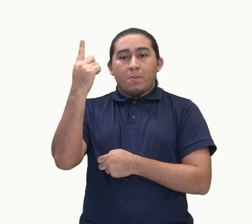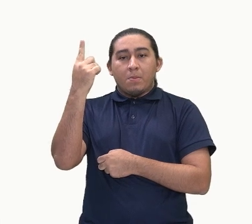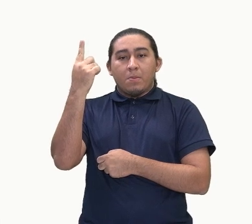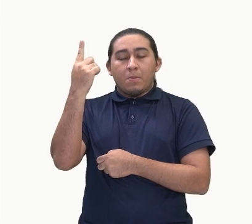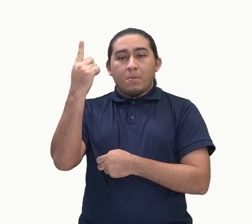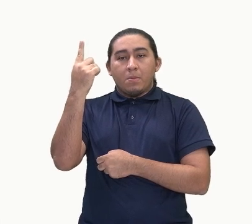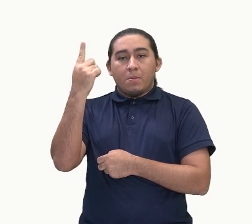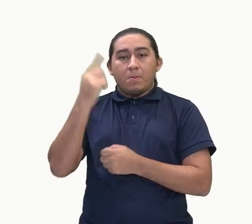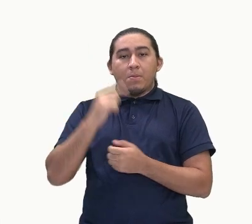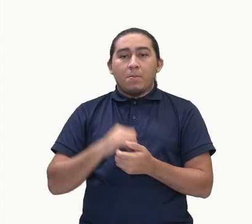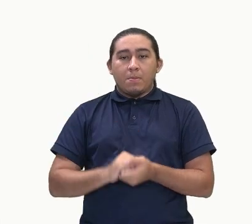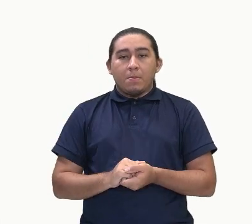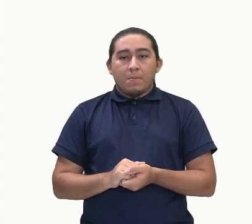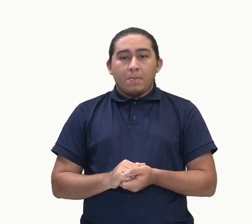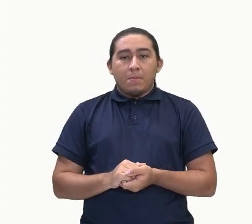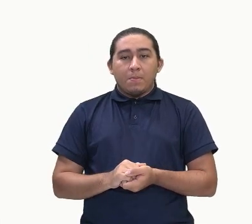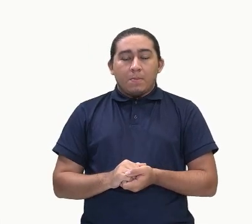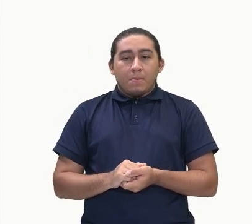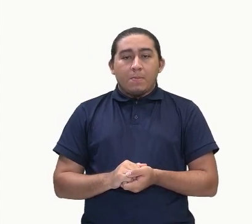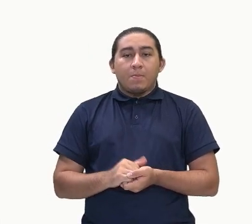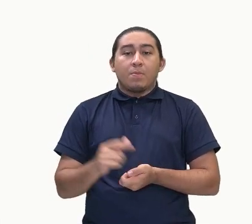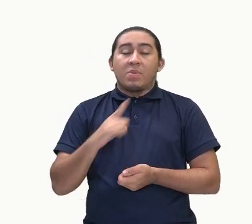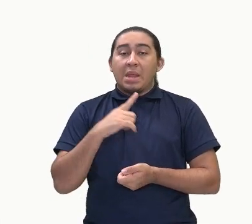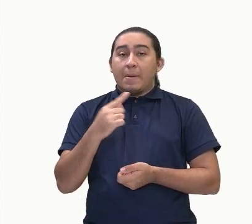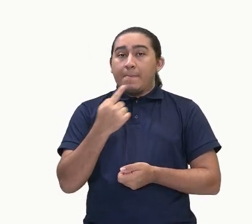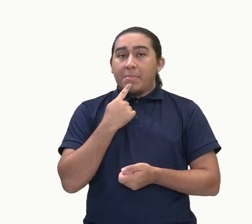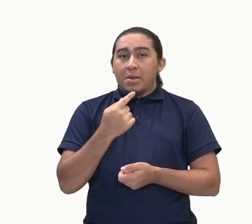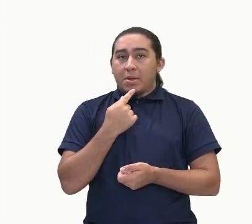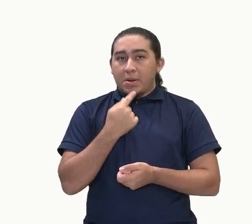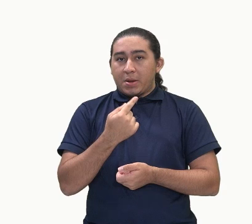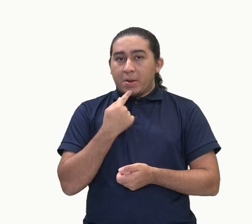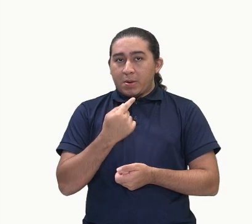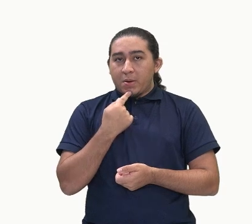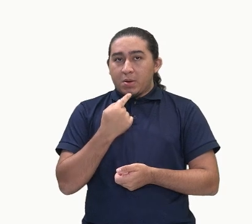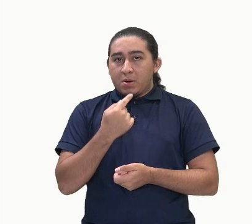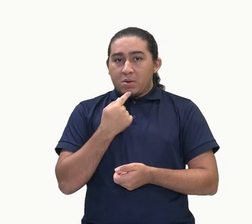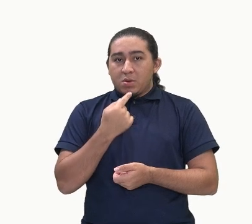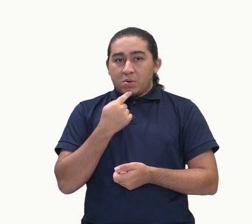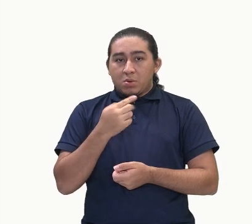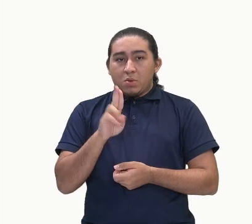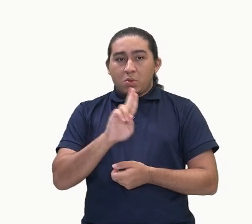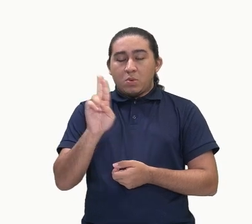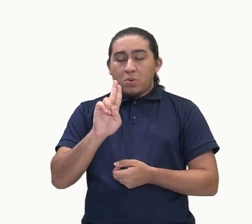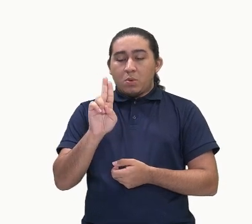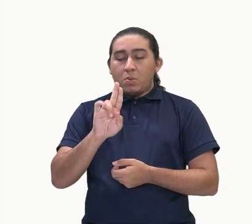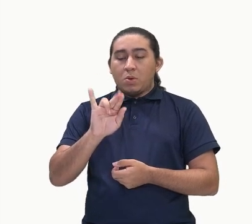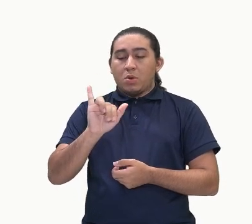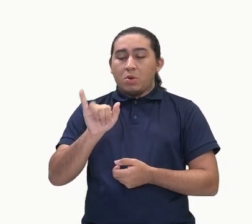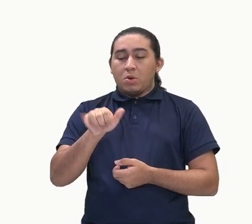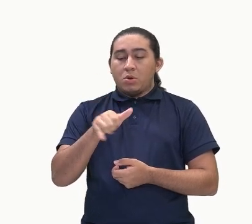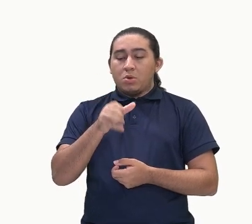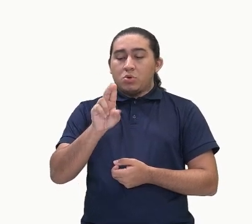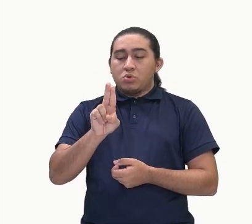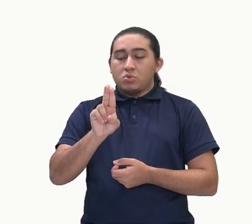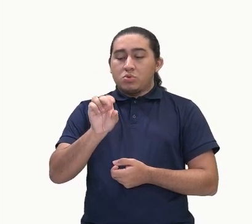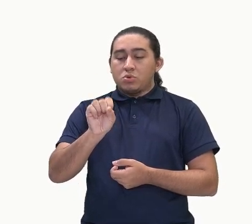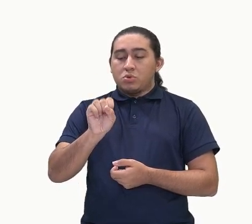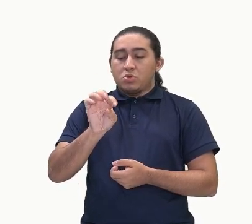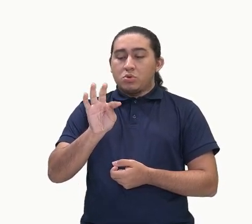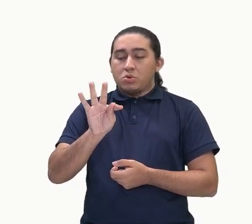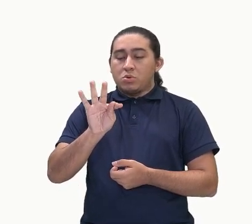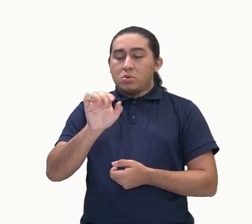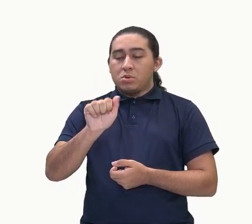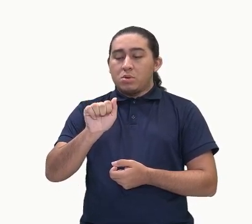melhor. Então elas se apresentam bem próximas umas às outras, né, o que a gente chama aí de justapostas, certo? E tem pouca